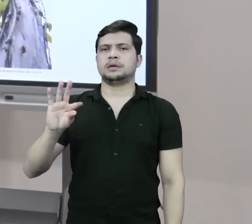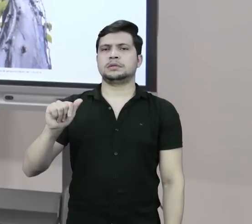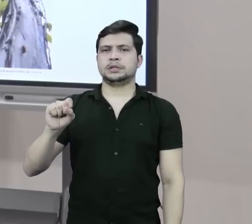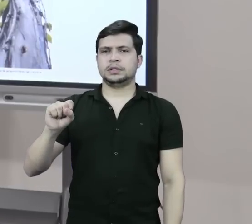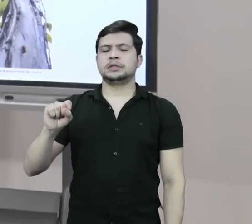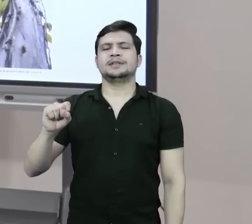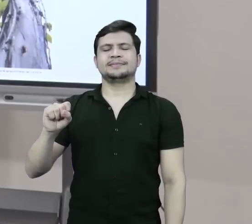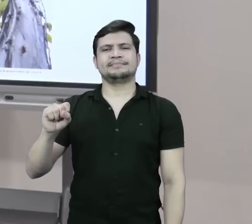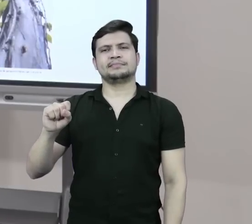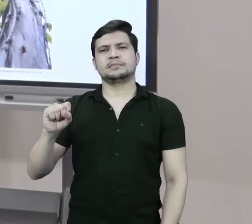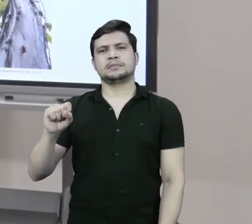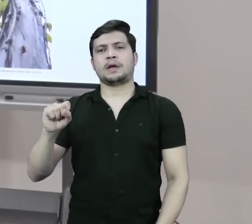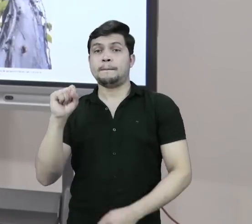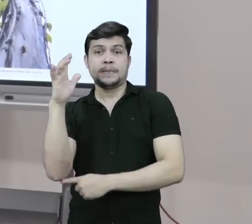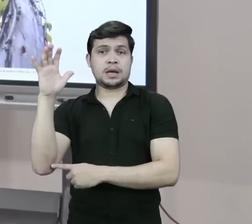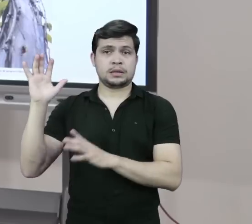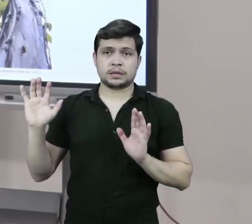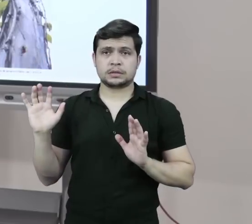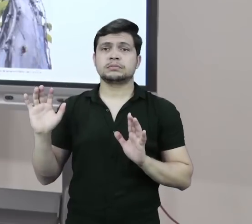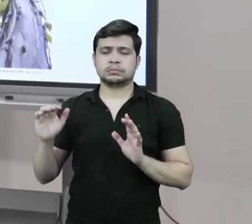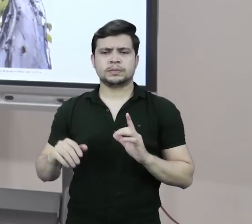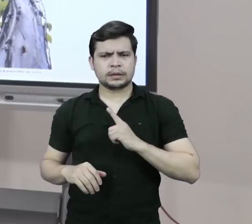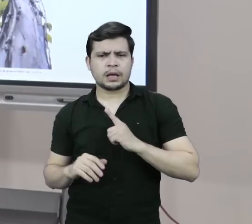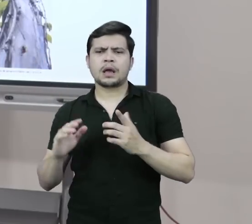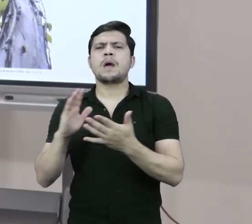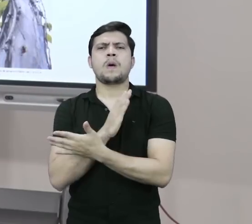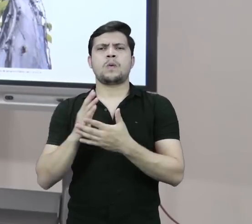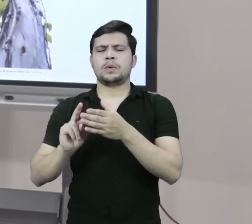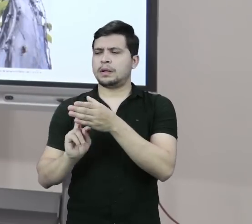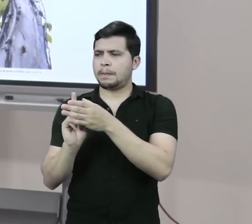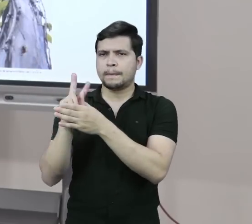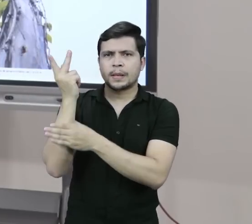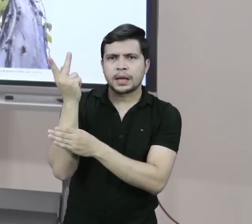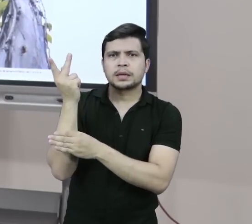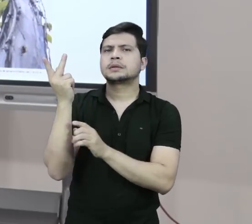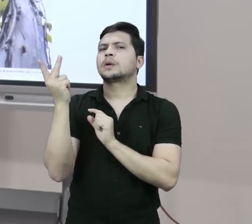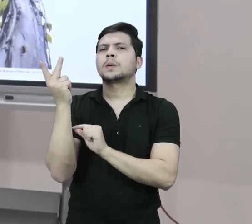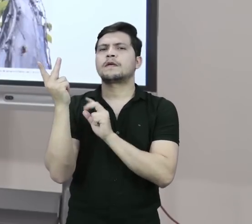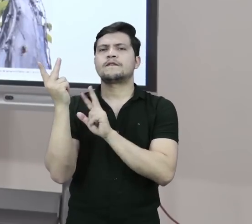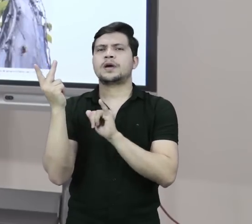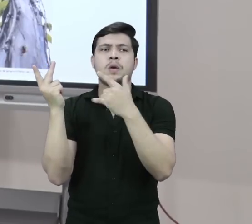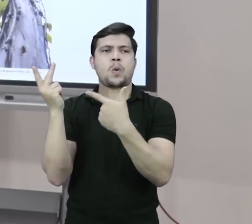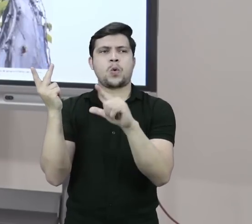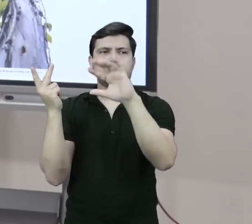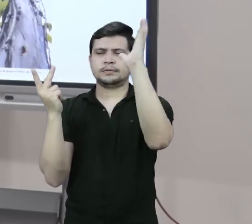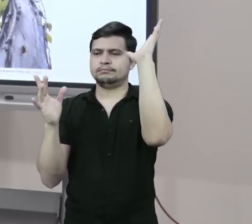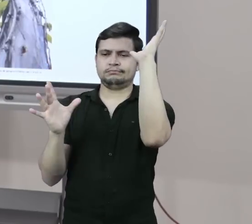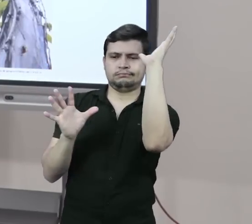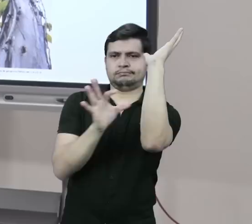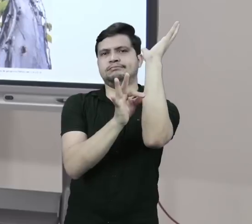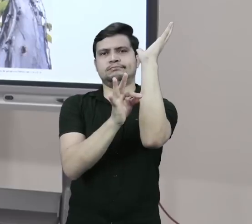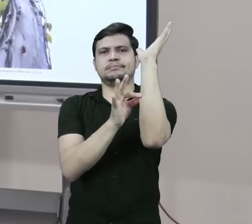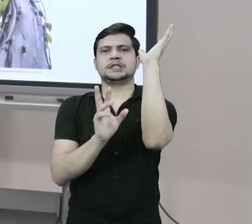aqui são plantas parasitas, que vão parasitar, né, vão invadir aí outras plantas. Né, o exemplo que a gente tem